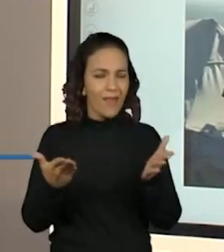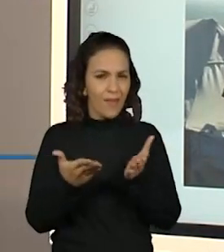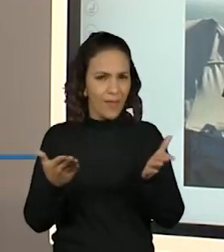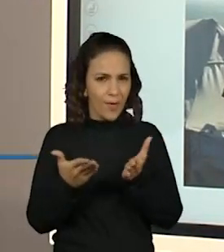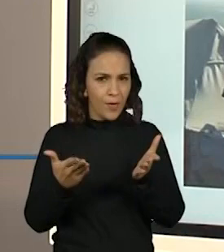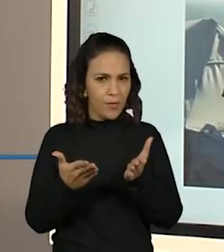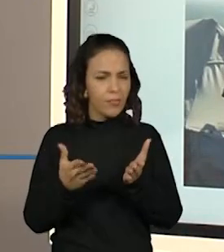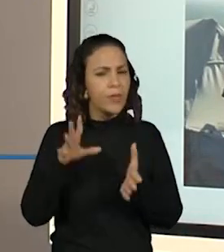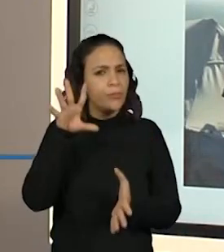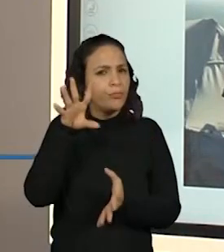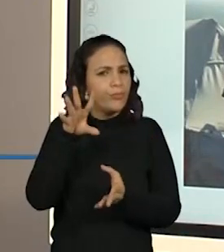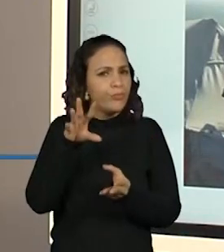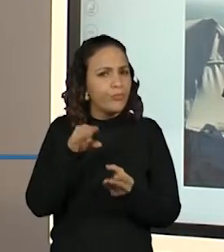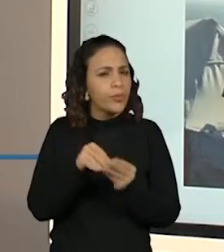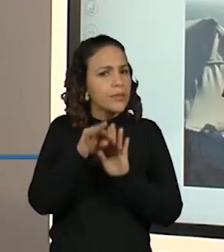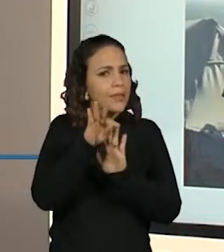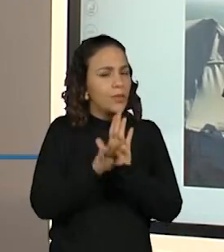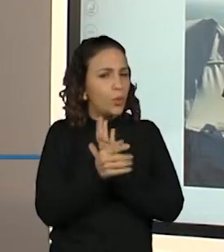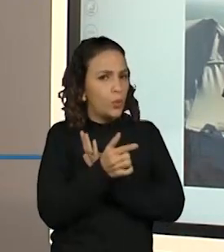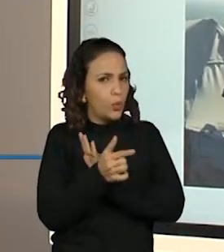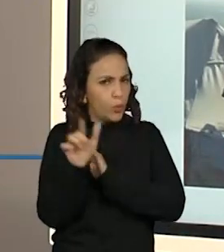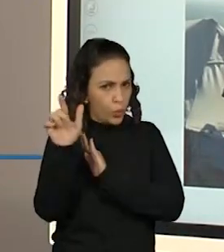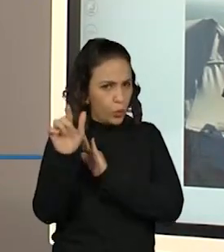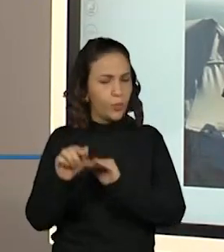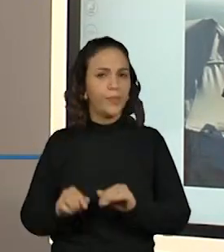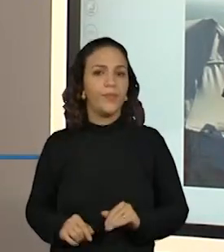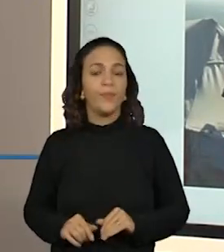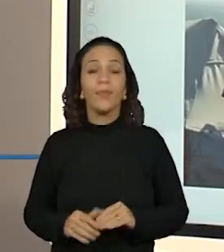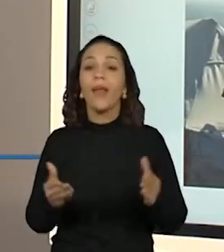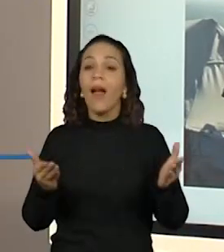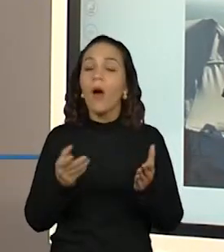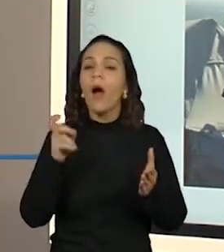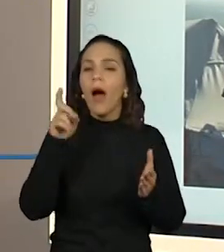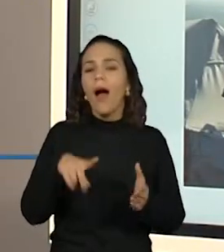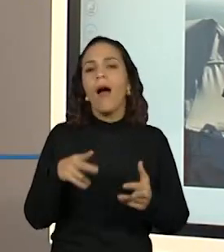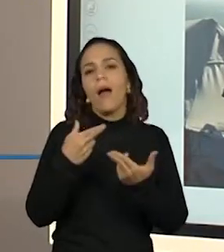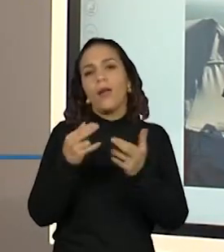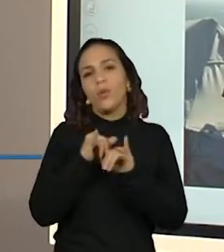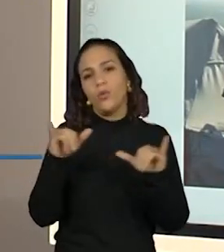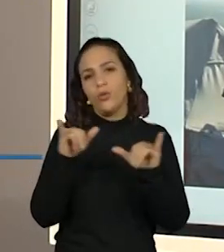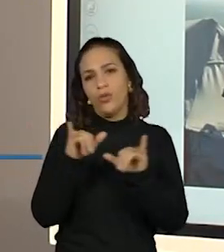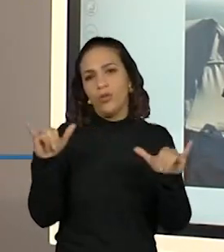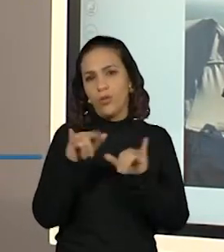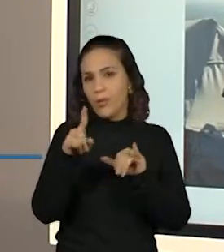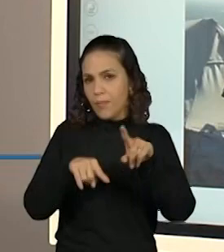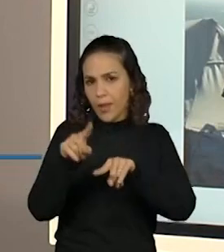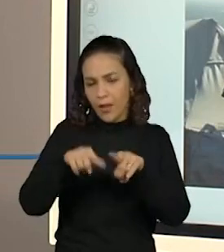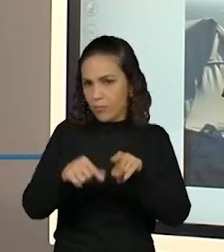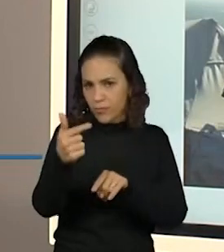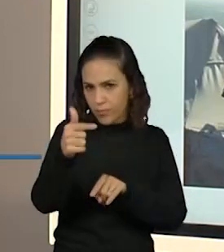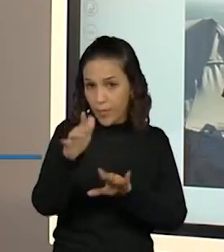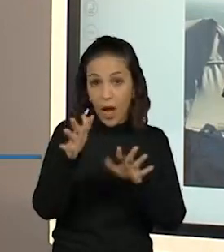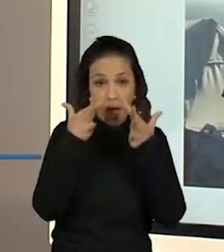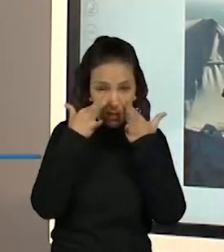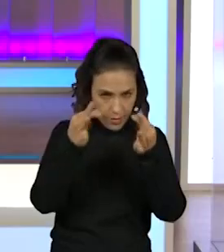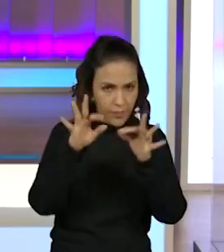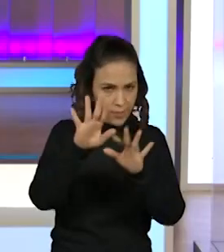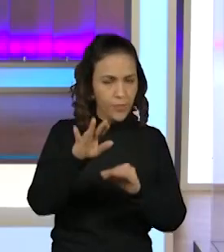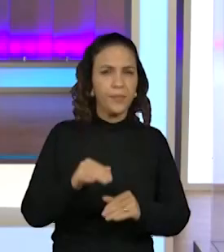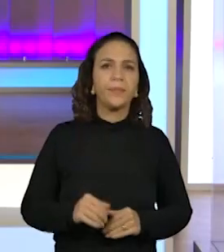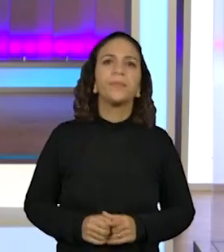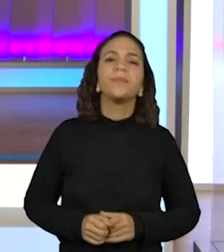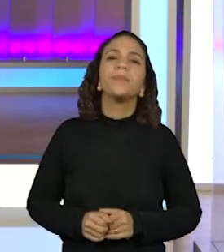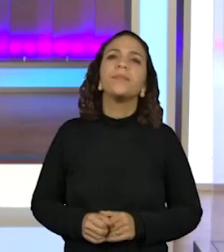estudo breve de um outro texto. Agora, uma notícia. Vocês não têm no material. Atenção.